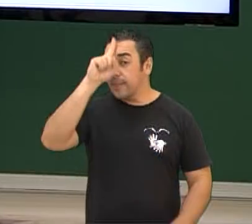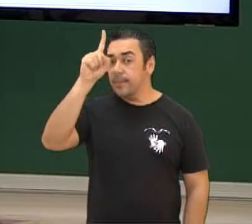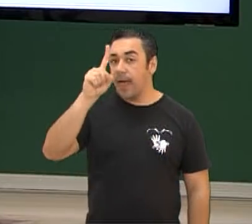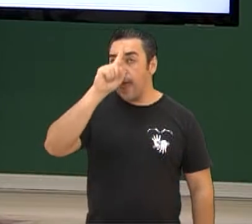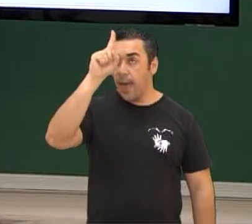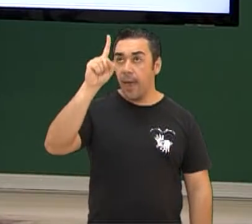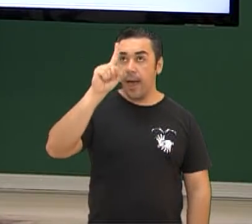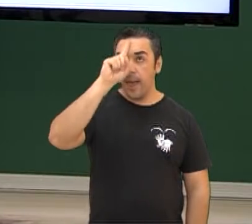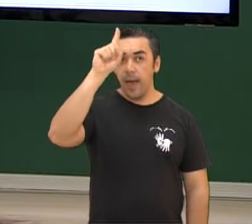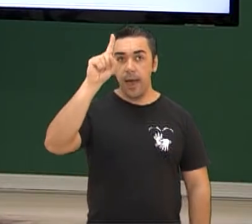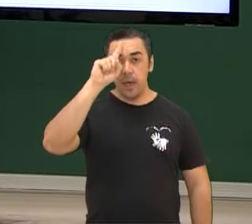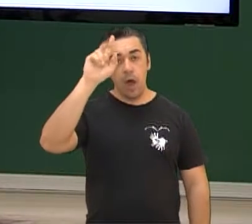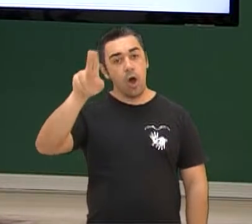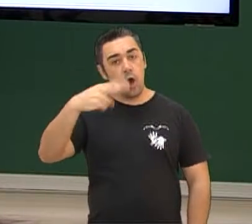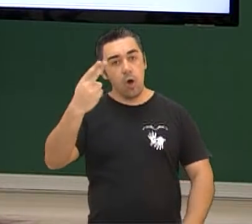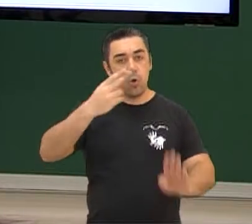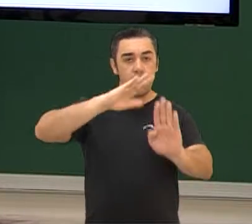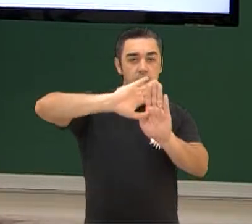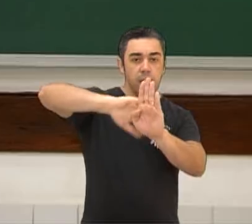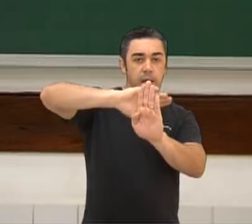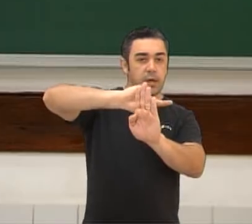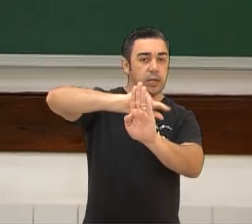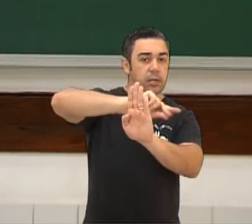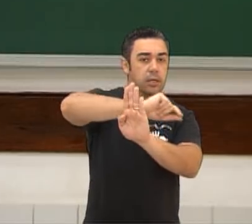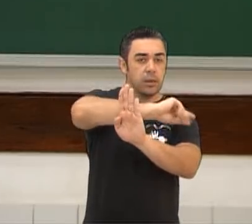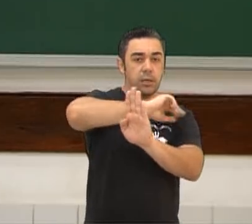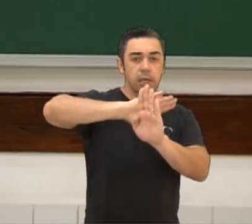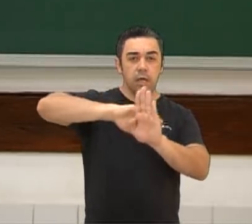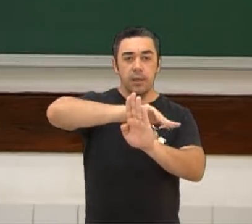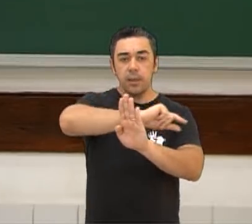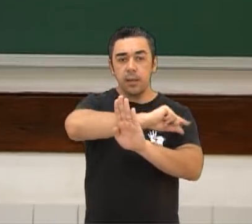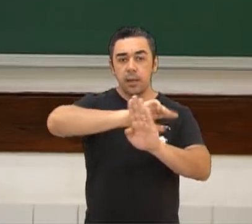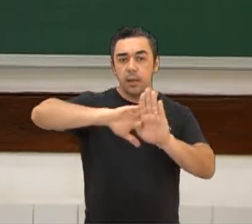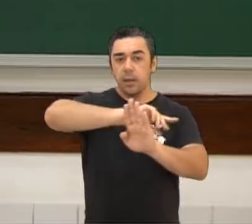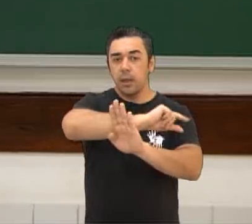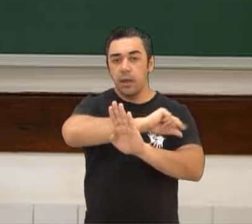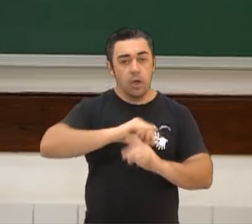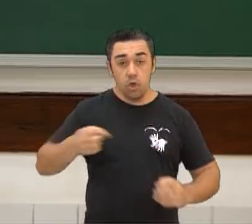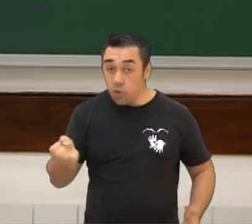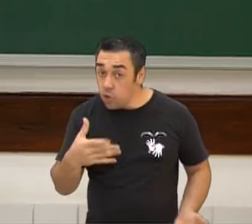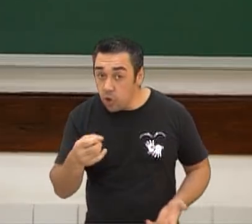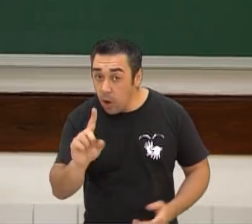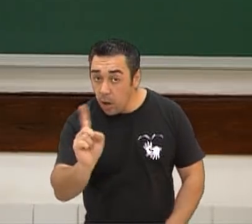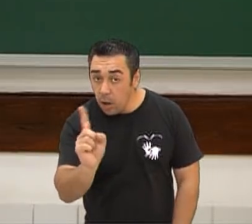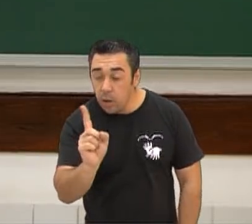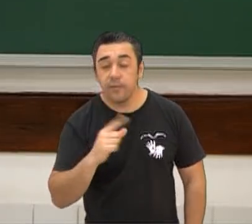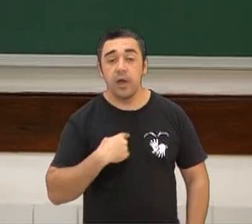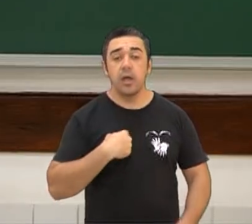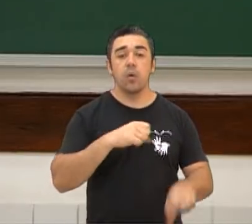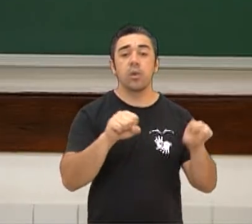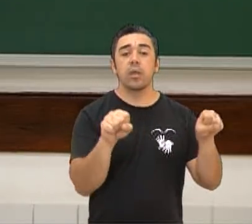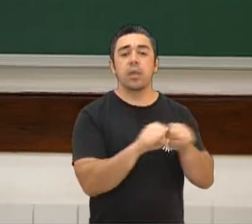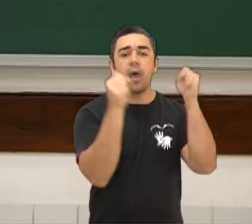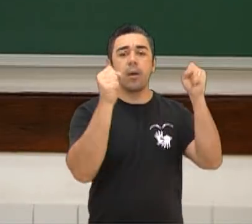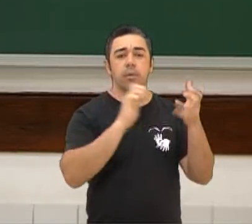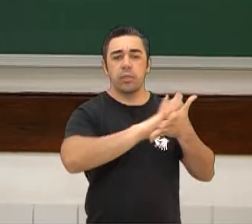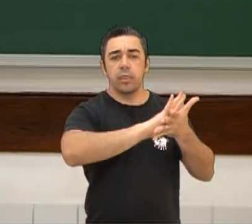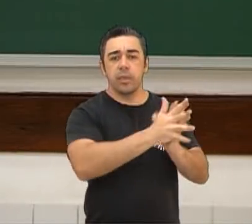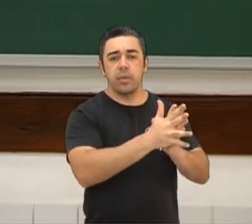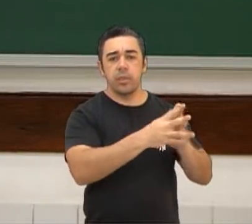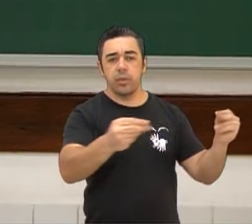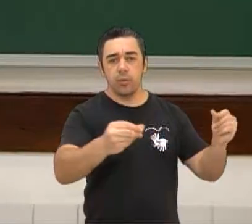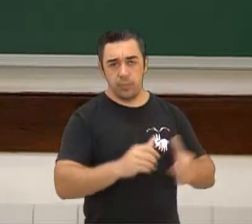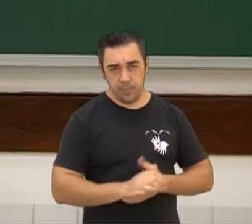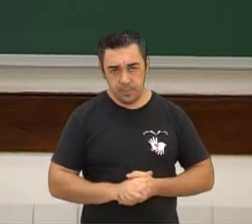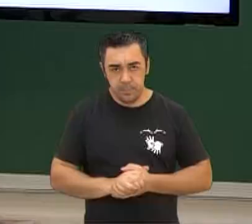né, das ideologias. Né? Eu não construo novas ideologias, pelo contrário, eu derrubo ideias. Né? Ele segue